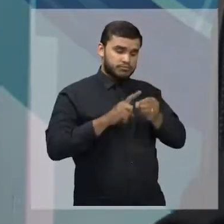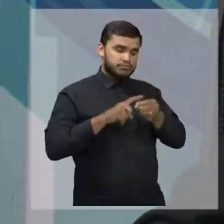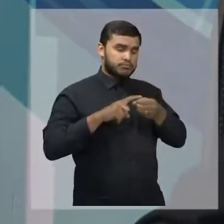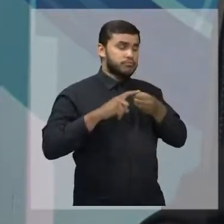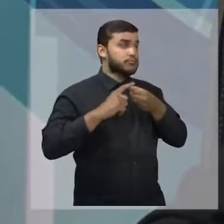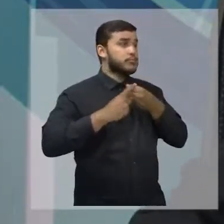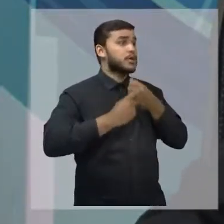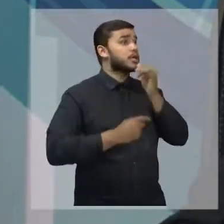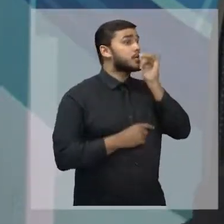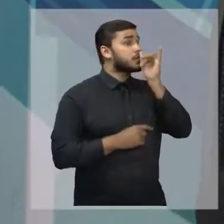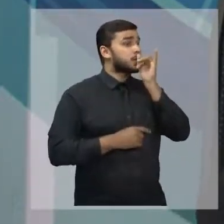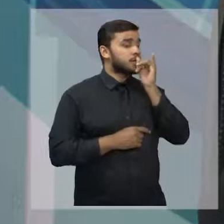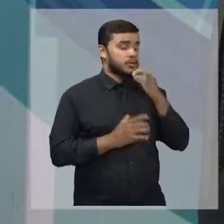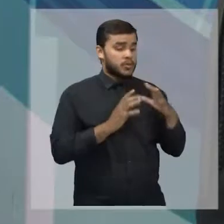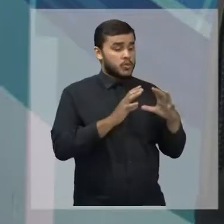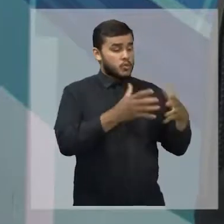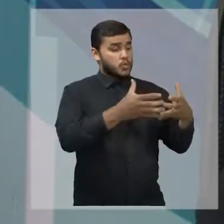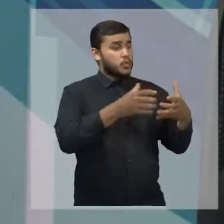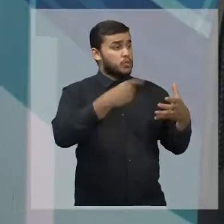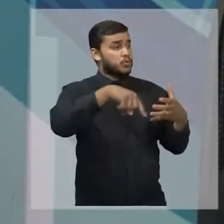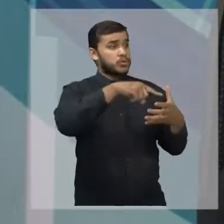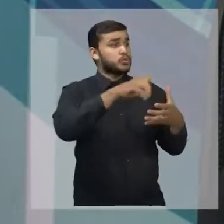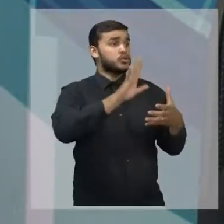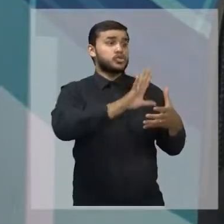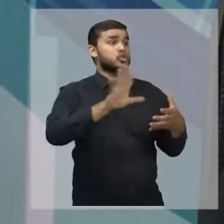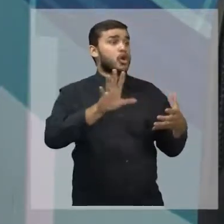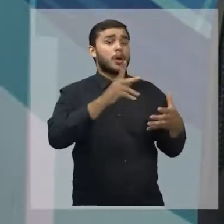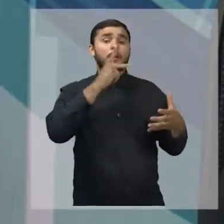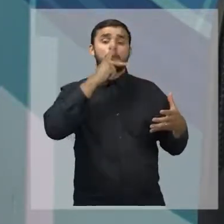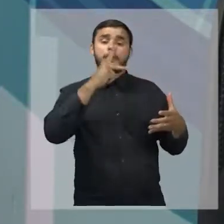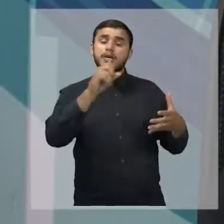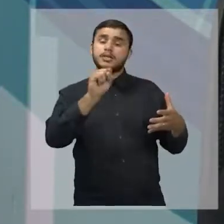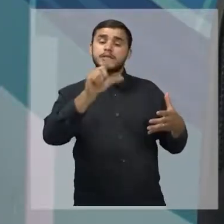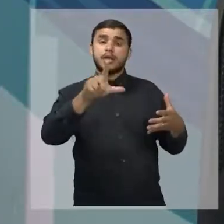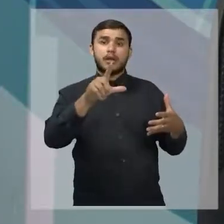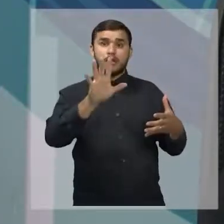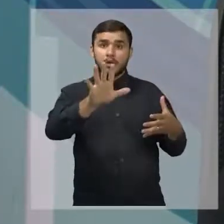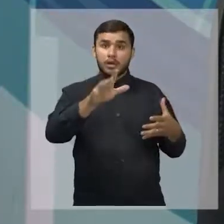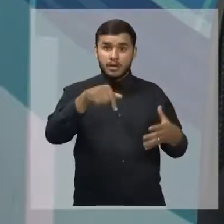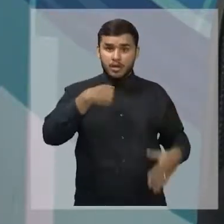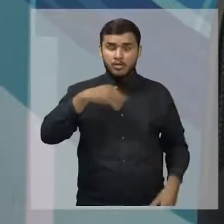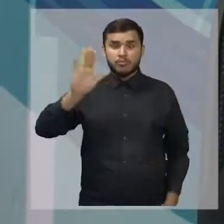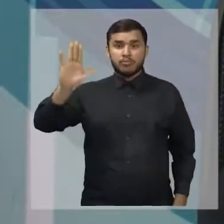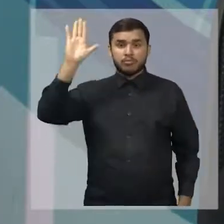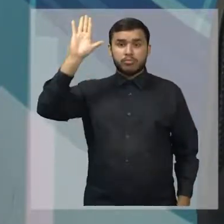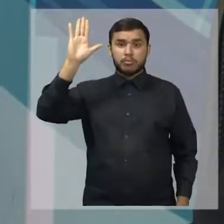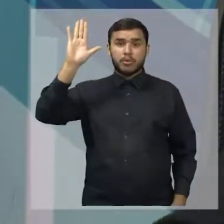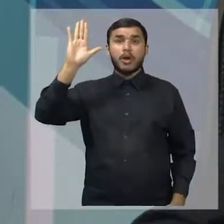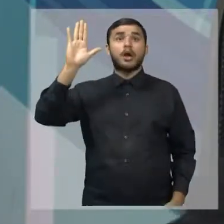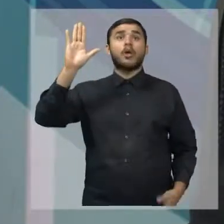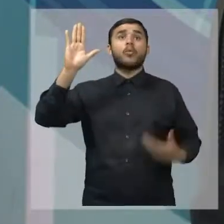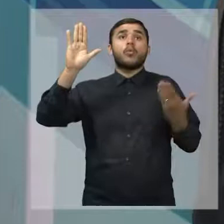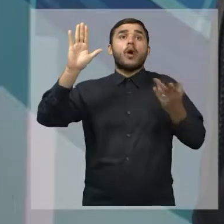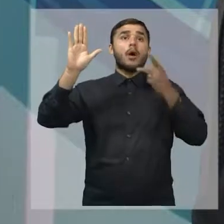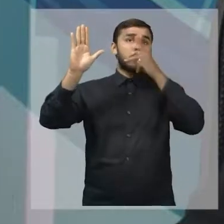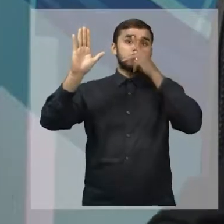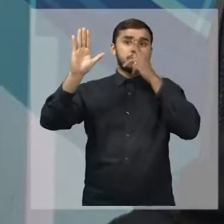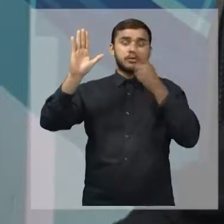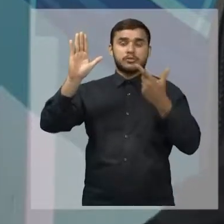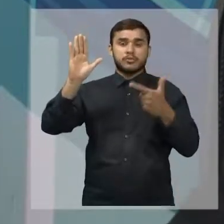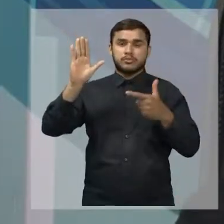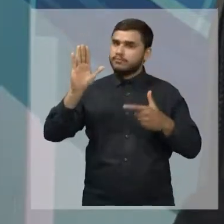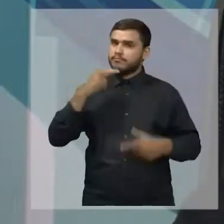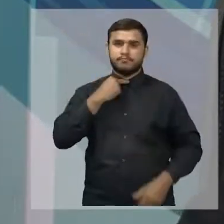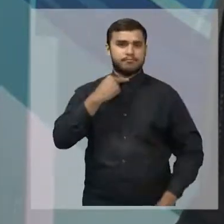um fornecedor da legenda, porque você só pode ser candidato no Brasil se você tiver uma filiação partidária de pelo menos